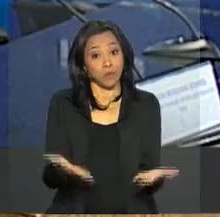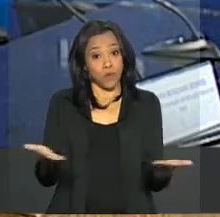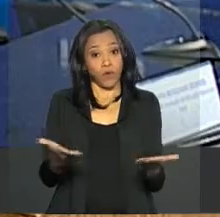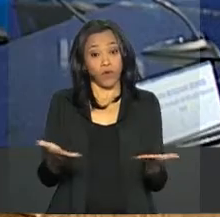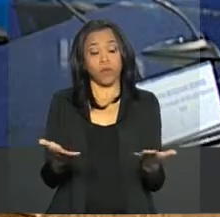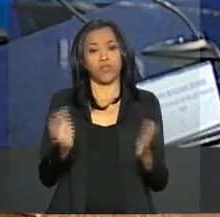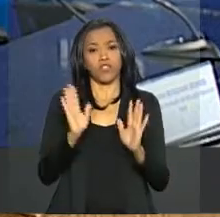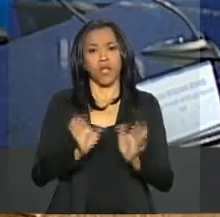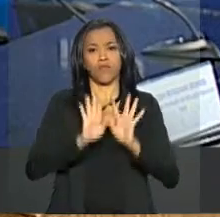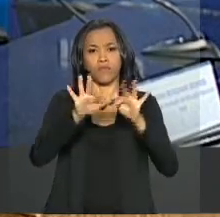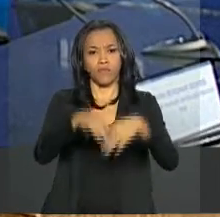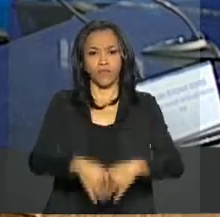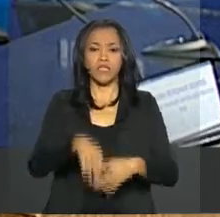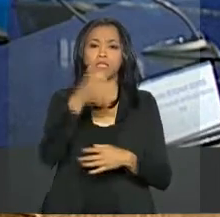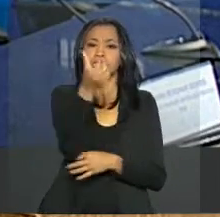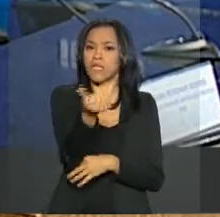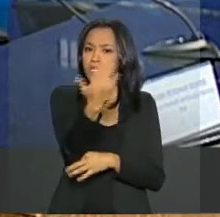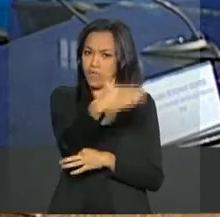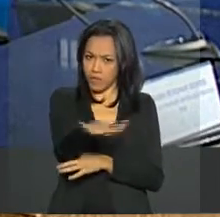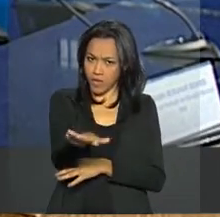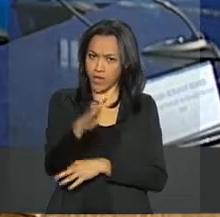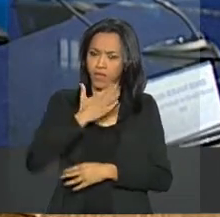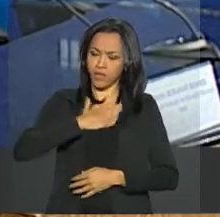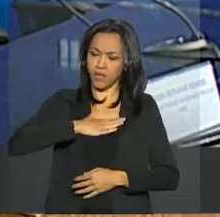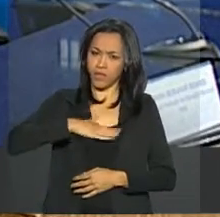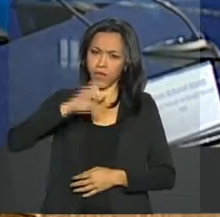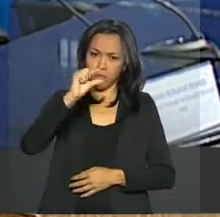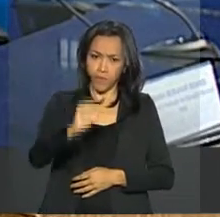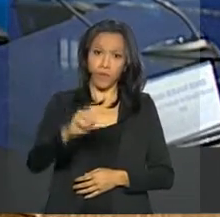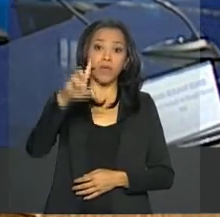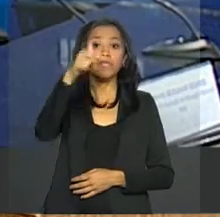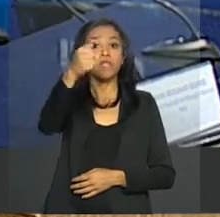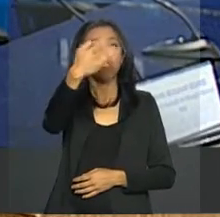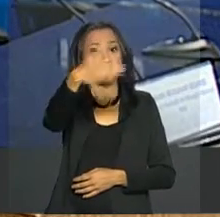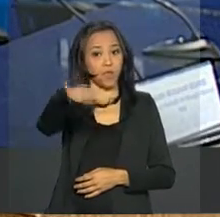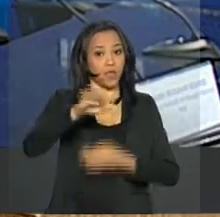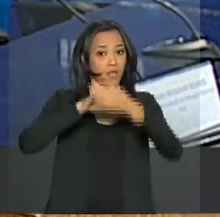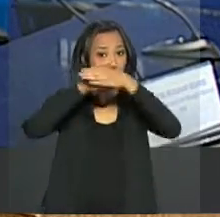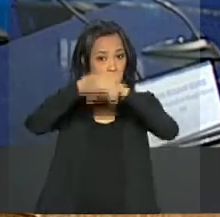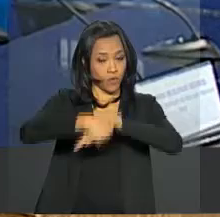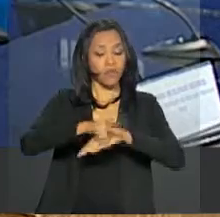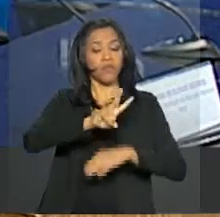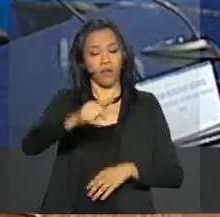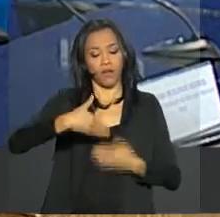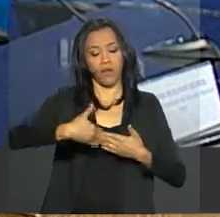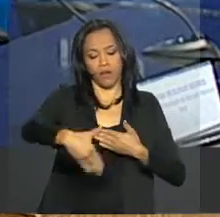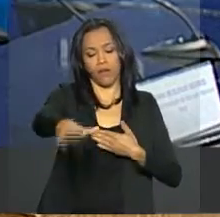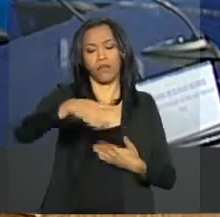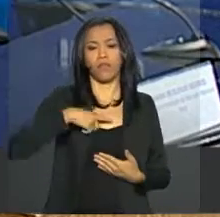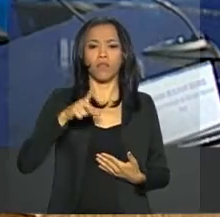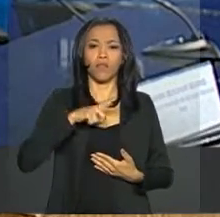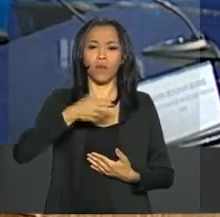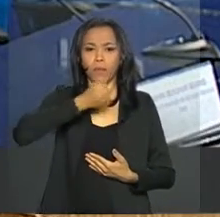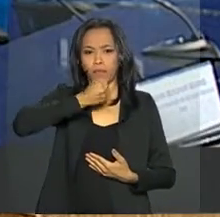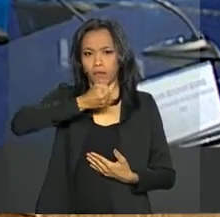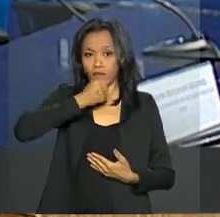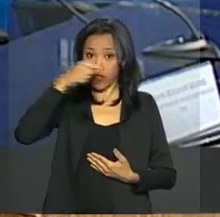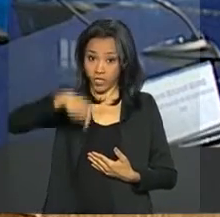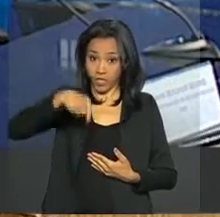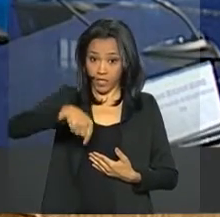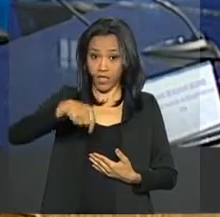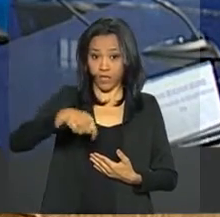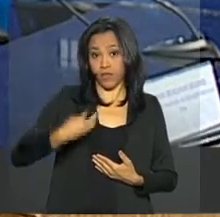encerraram às 6h30 da tarde e daqui a pouco, às 7h30 da noite, será concedida uma entrevista coletiva na sede do INEP aqui em Brasília, onde eu